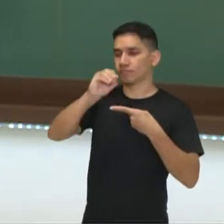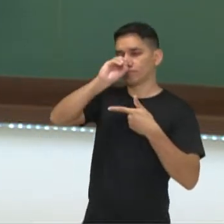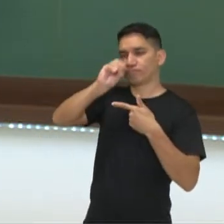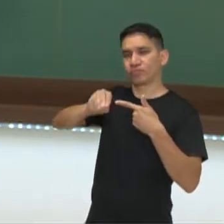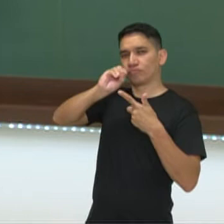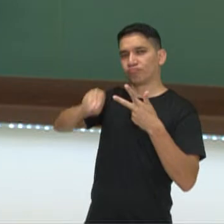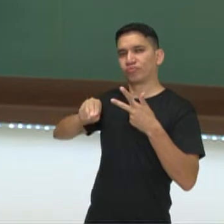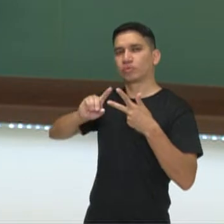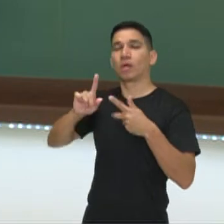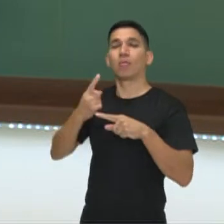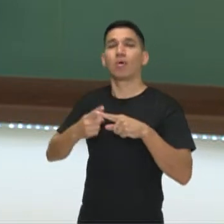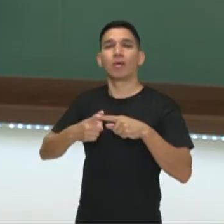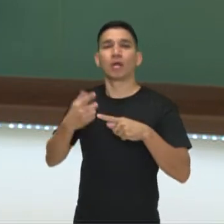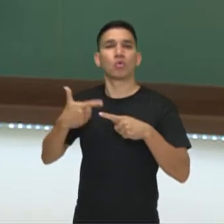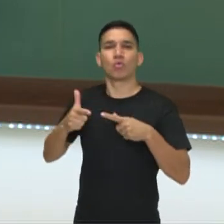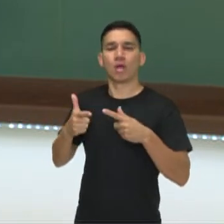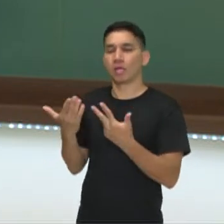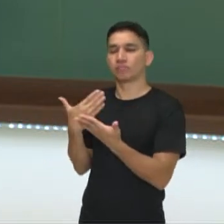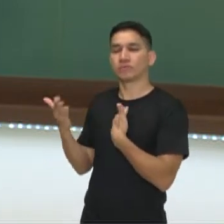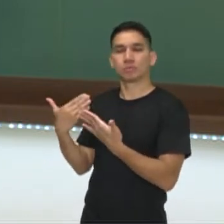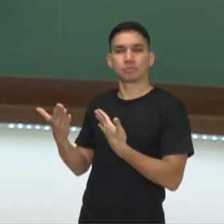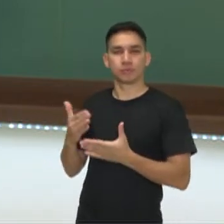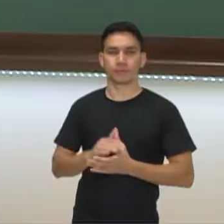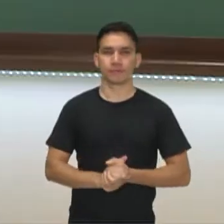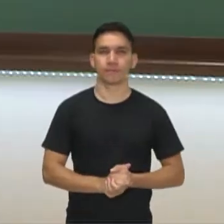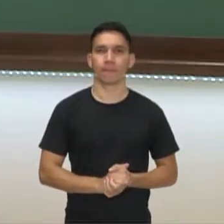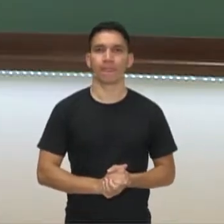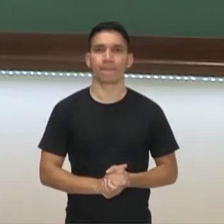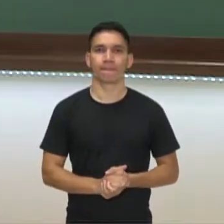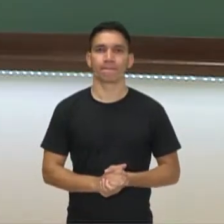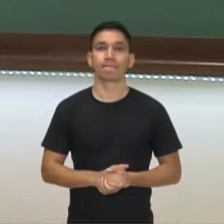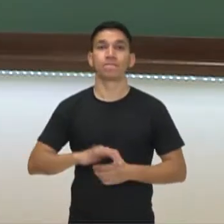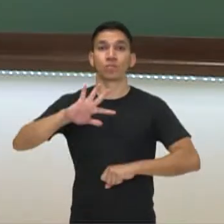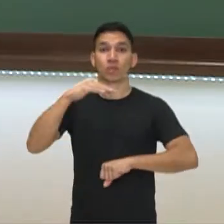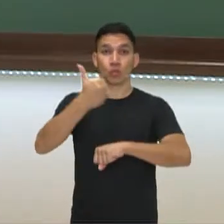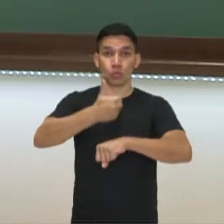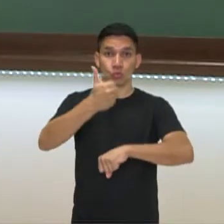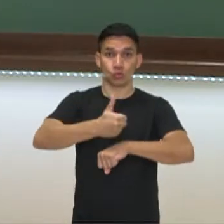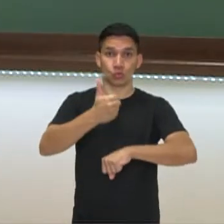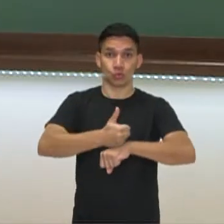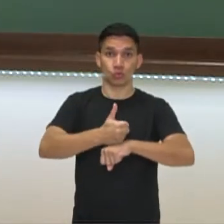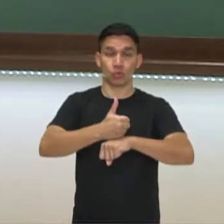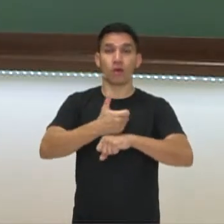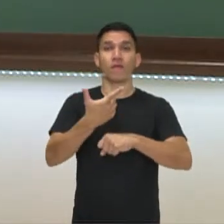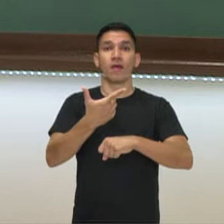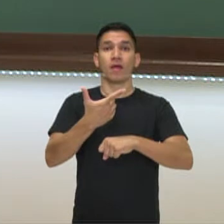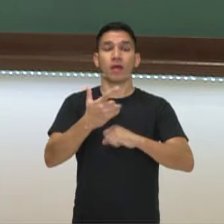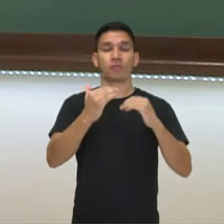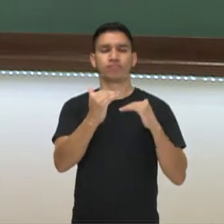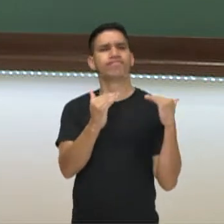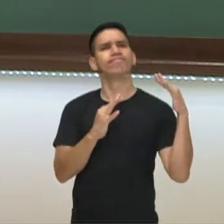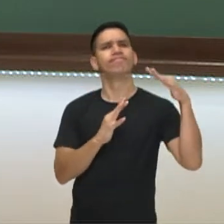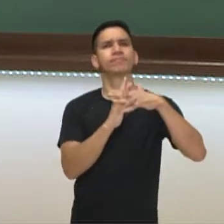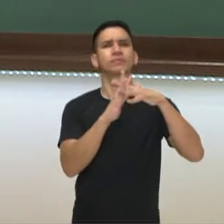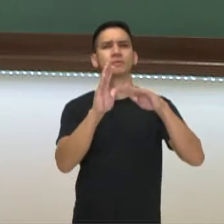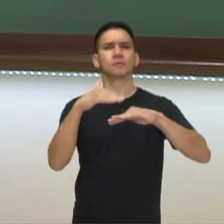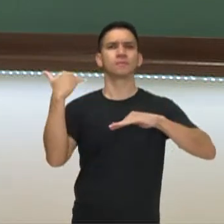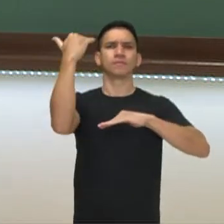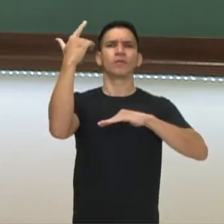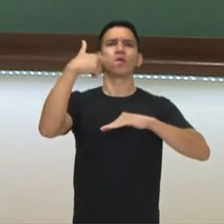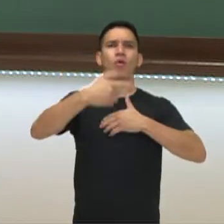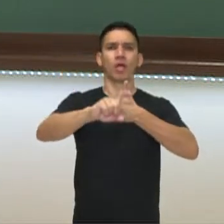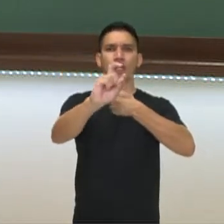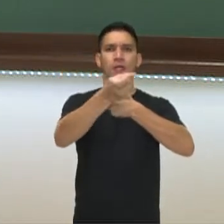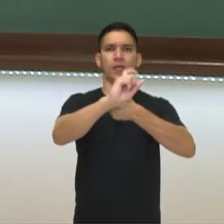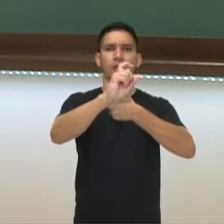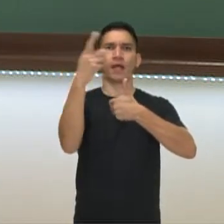ele não dialoga com outros poderes. Legal? O chefe autoritário que concentra o poder executivo